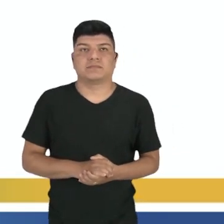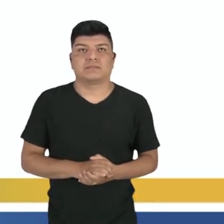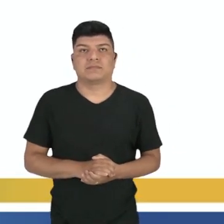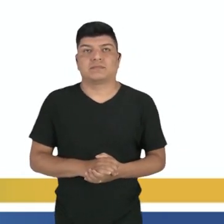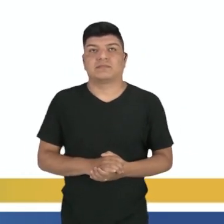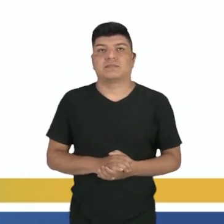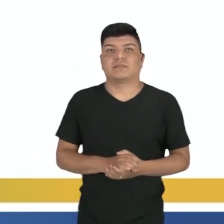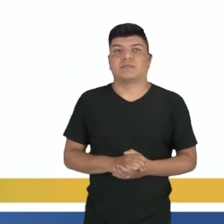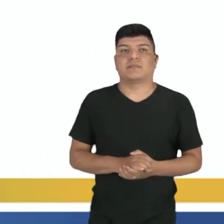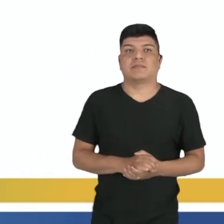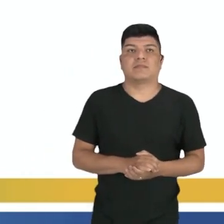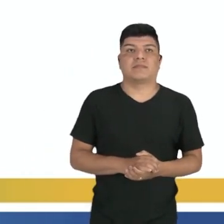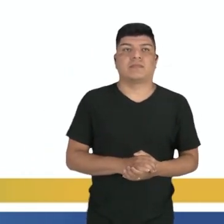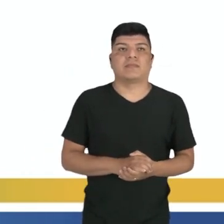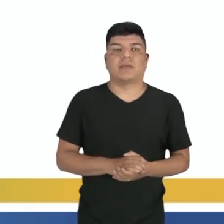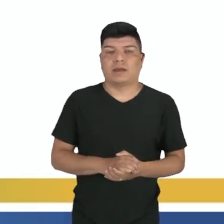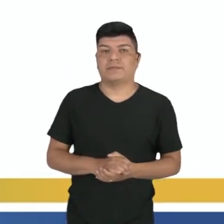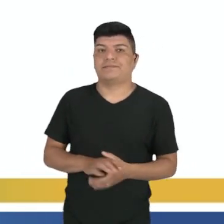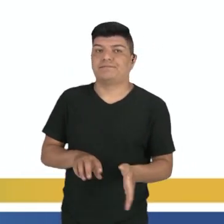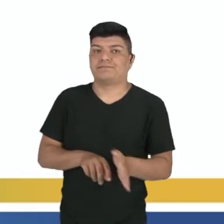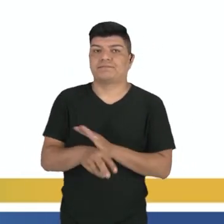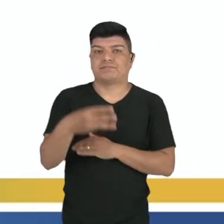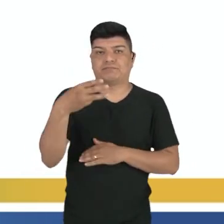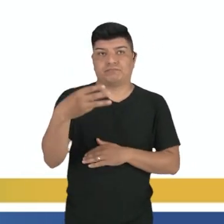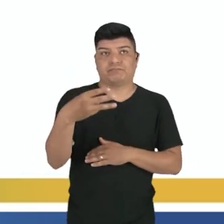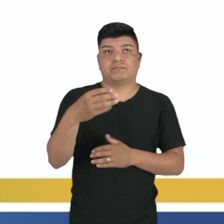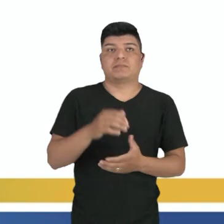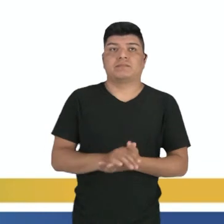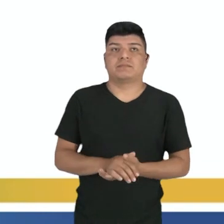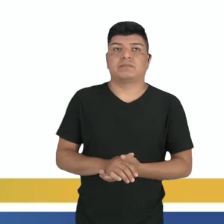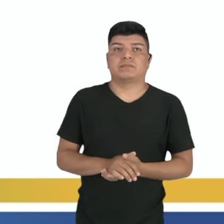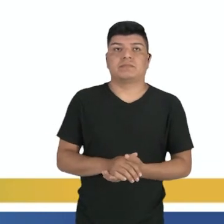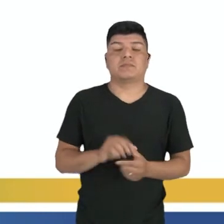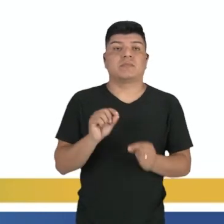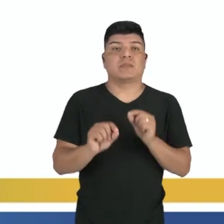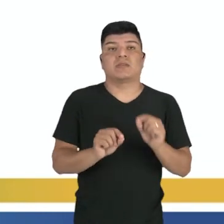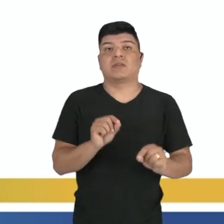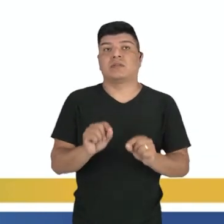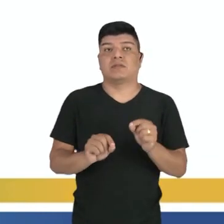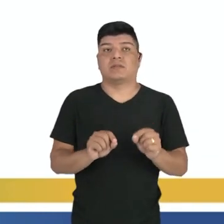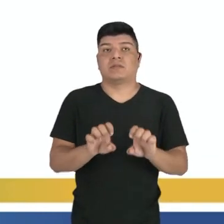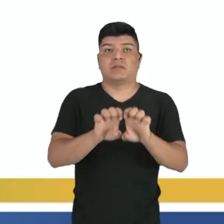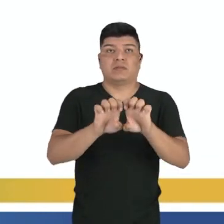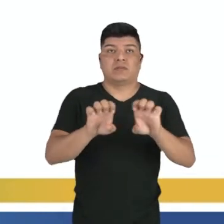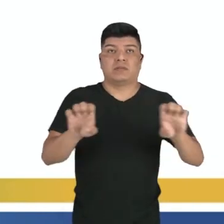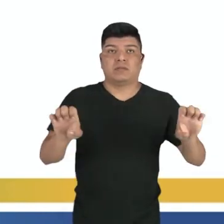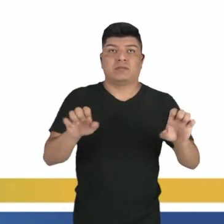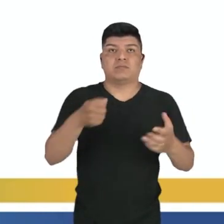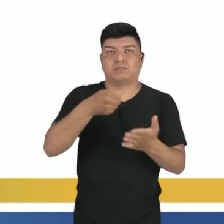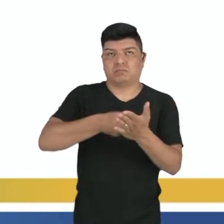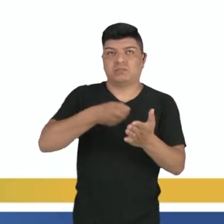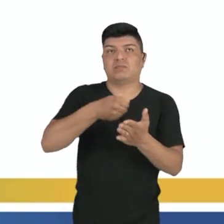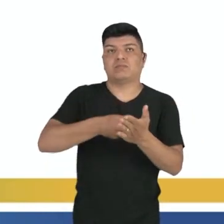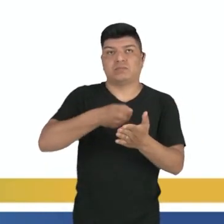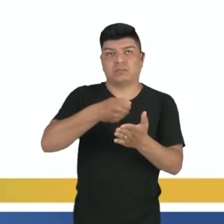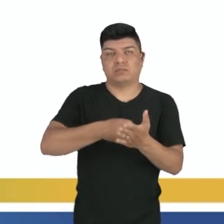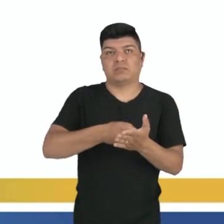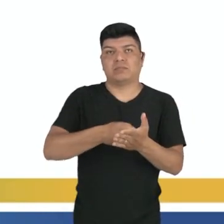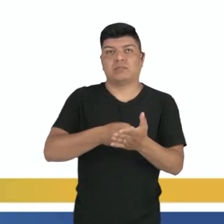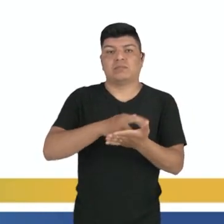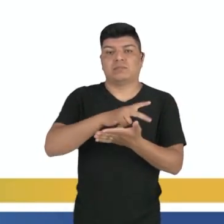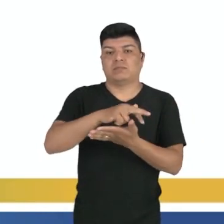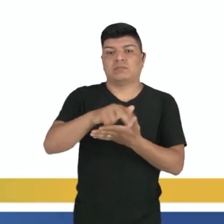Na nossa questão 3, essas gêmulas, elas nada mais são do que estruturas resistentes